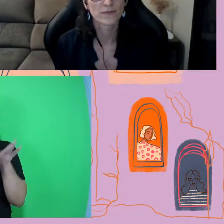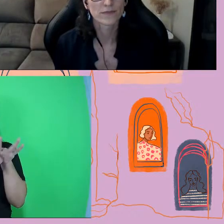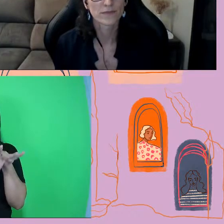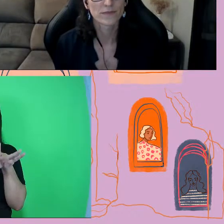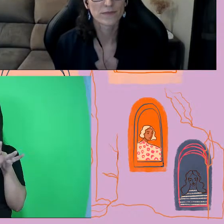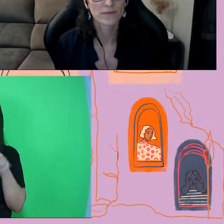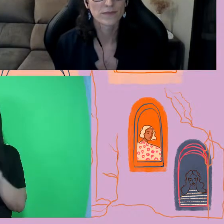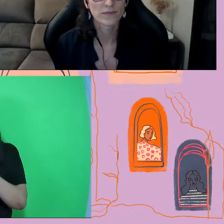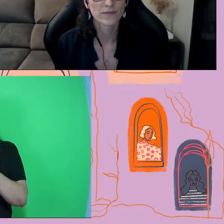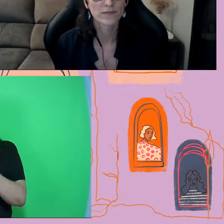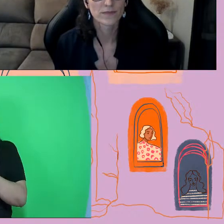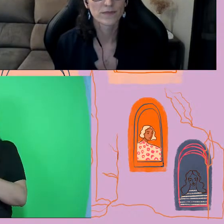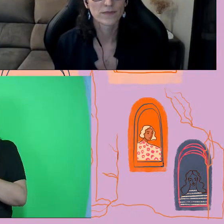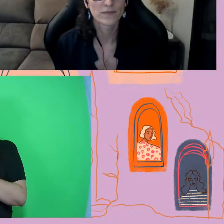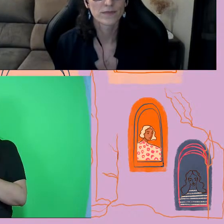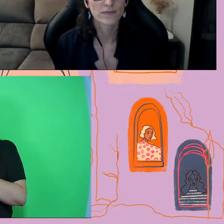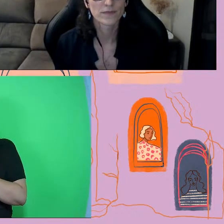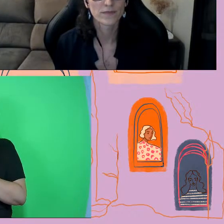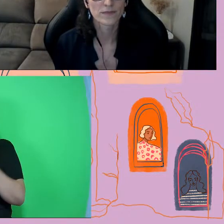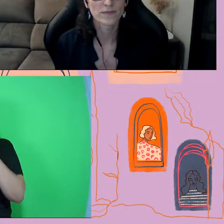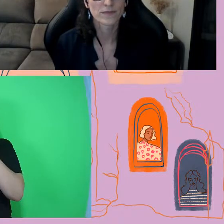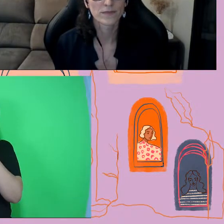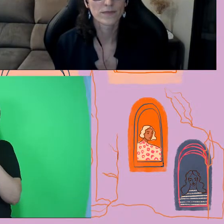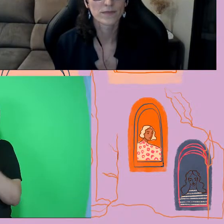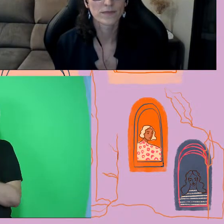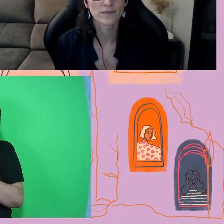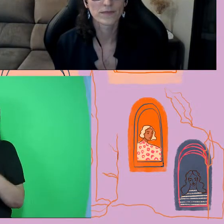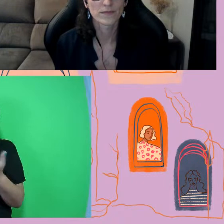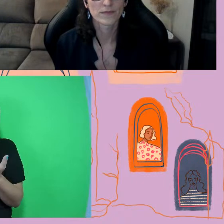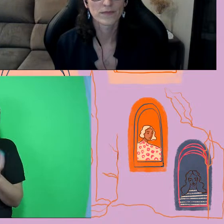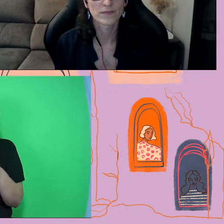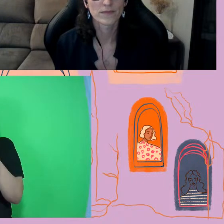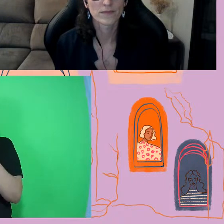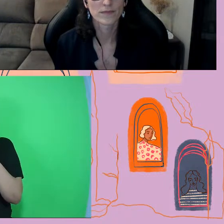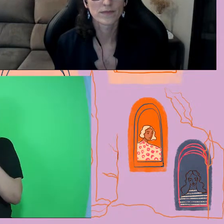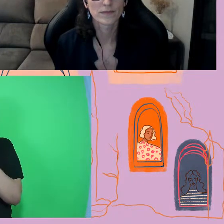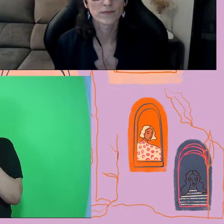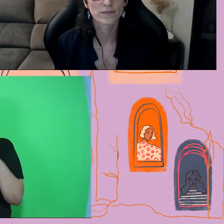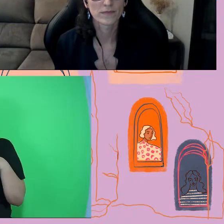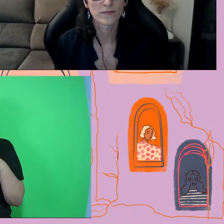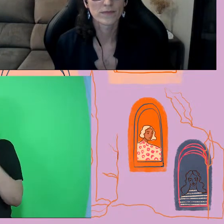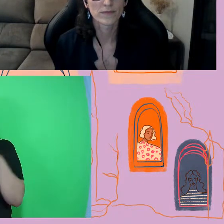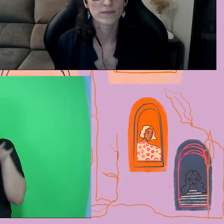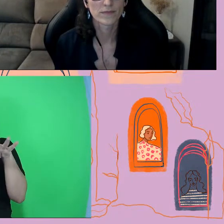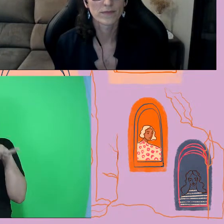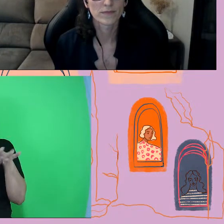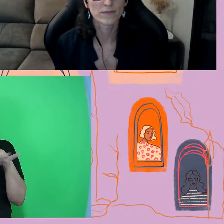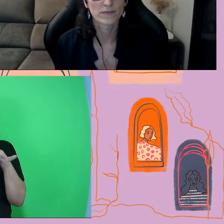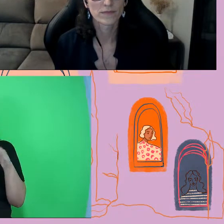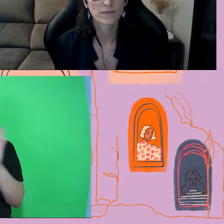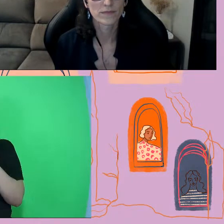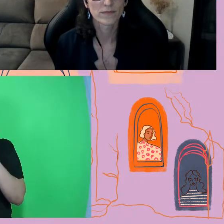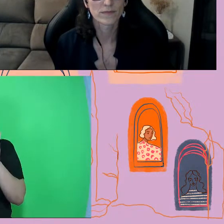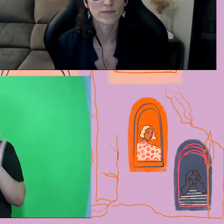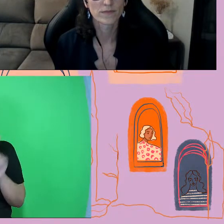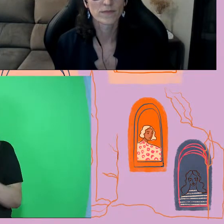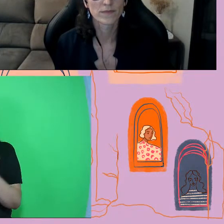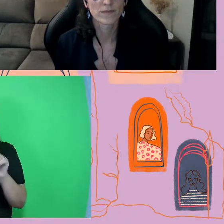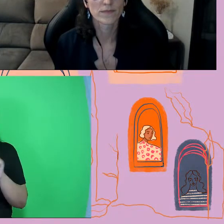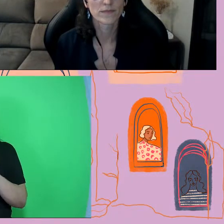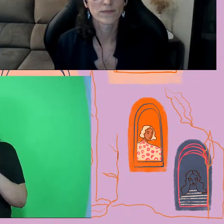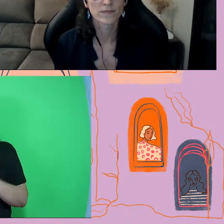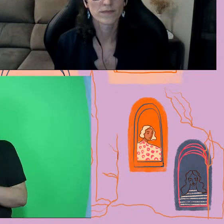projetos culturais pela mesma universidade e atualmente assistente técnica da Gerência de Estudos e Programas Sociais do SESC São